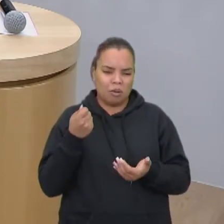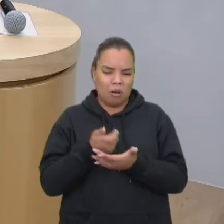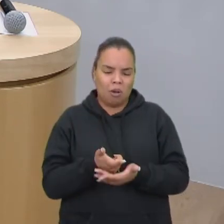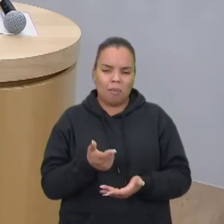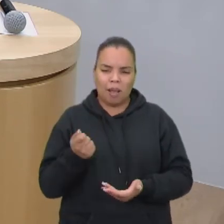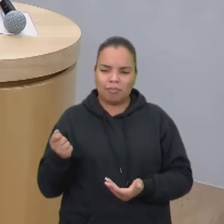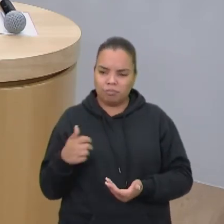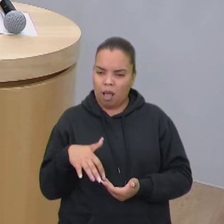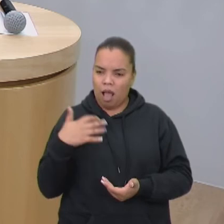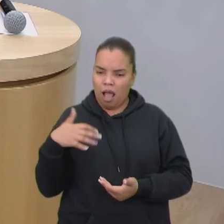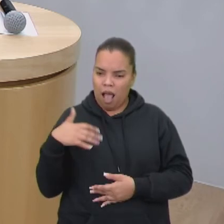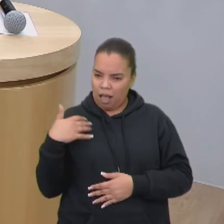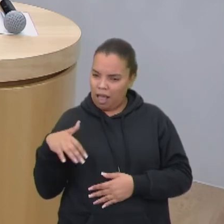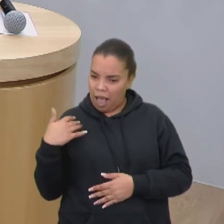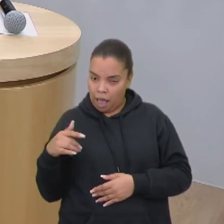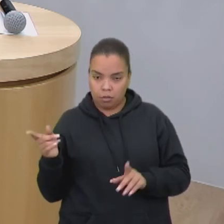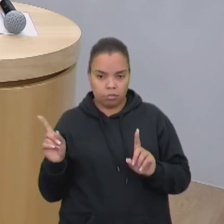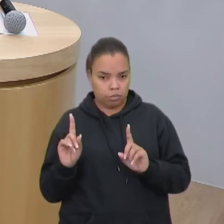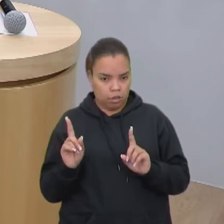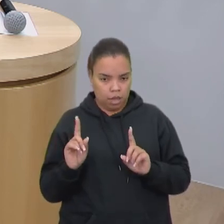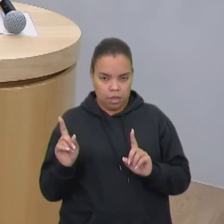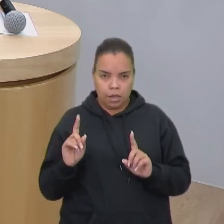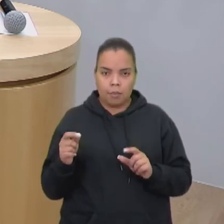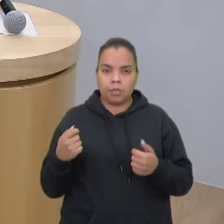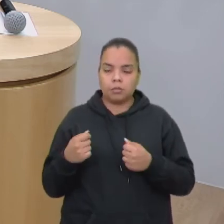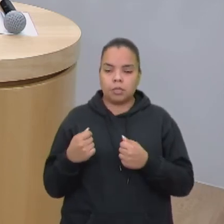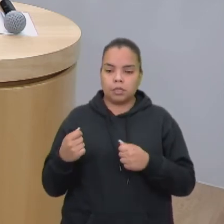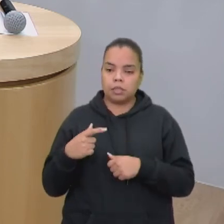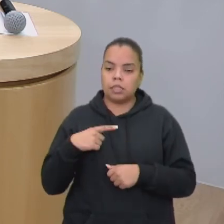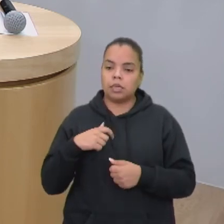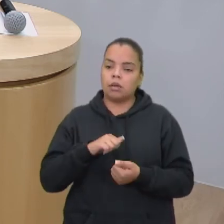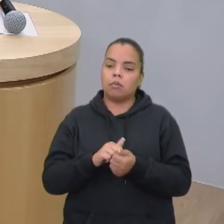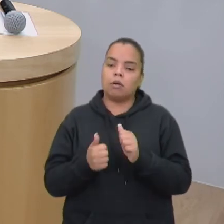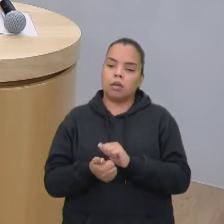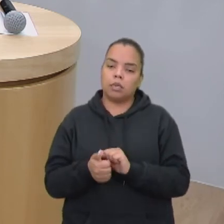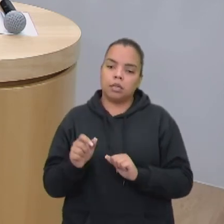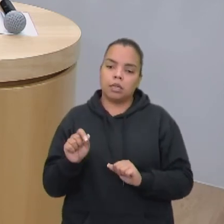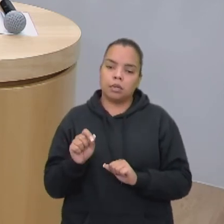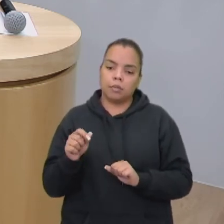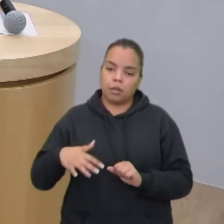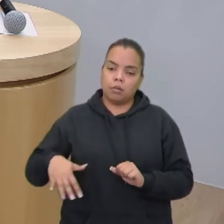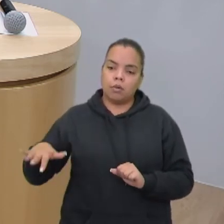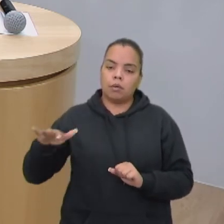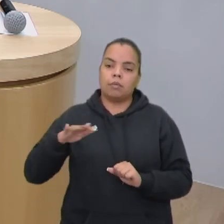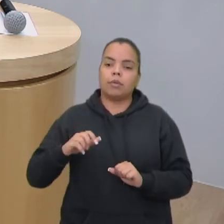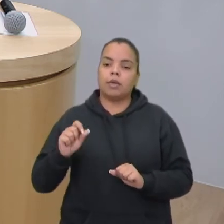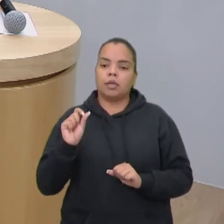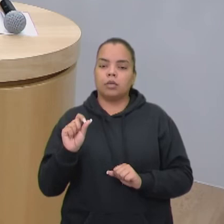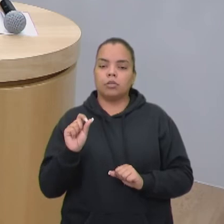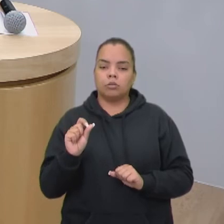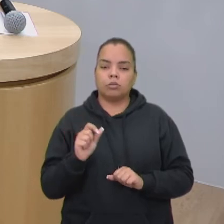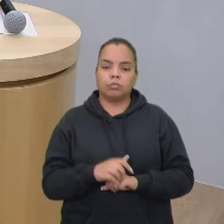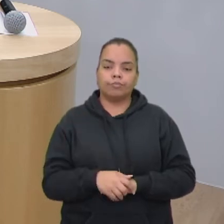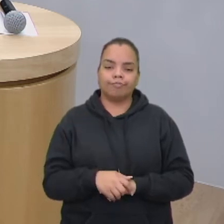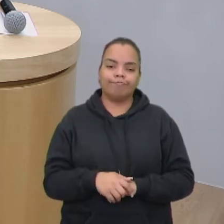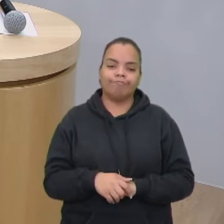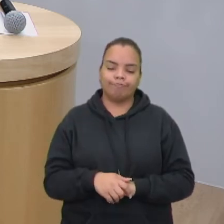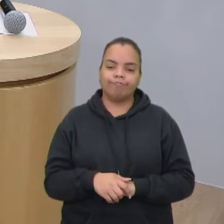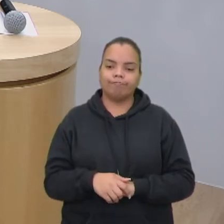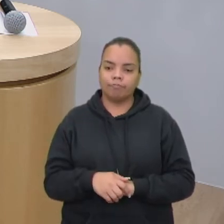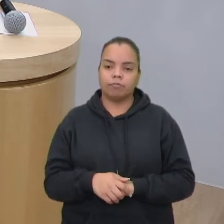para que o equipamento consiga captar aquilo que você quer com qualidade. Exato. E também o ambiente onde você está, né, no geral, para